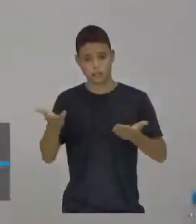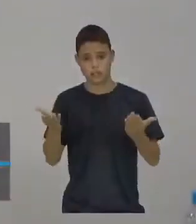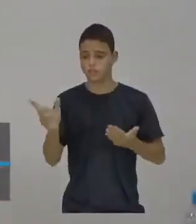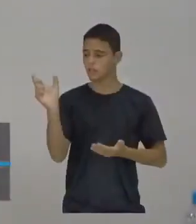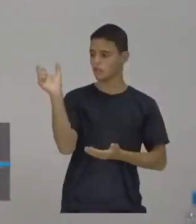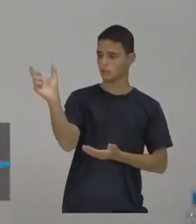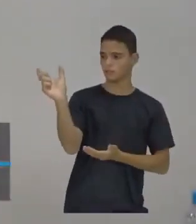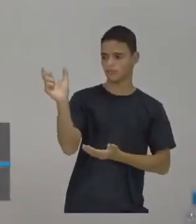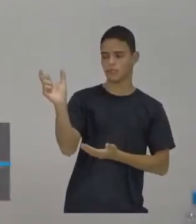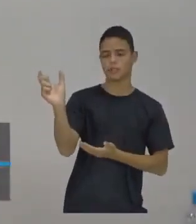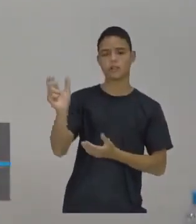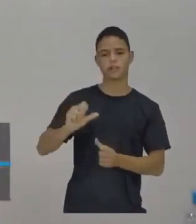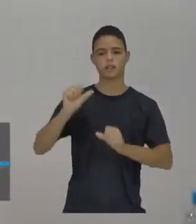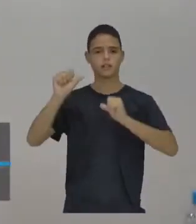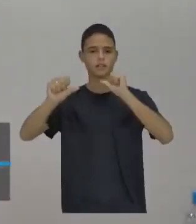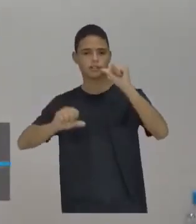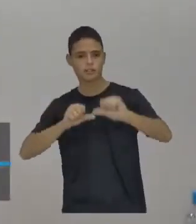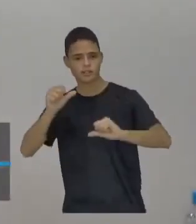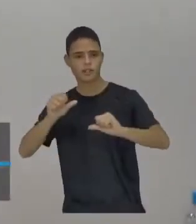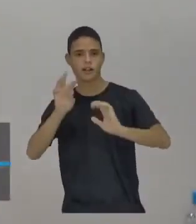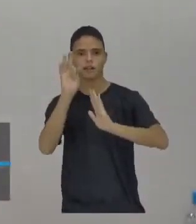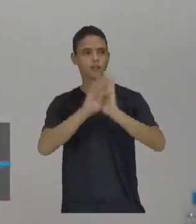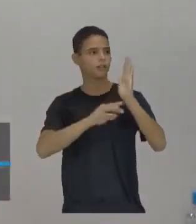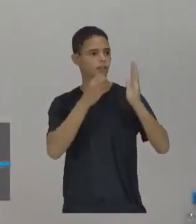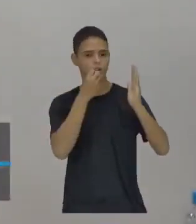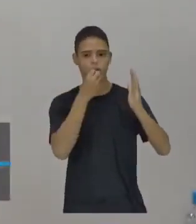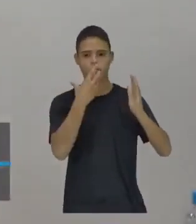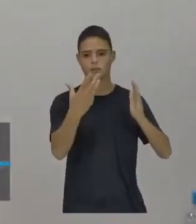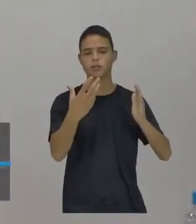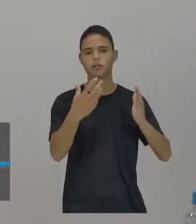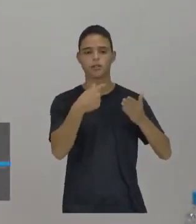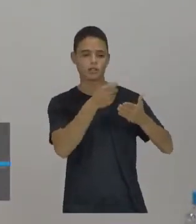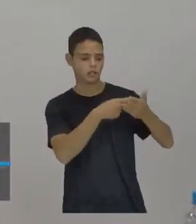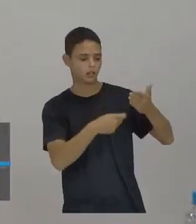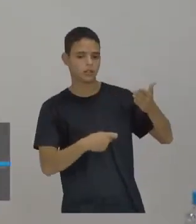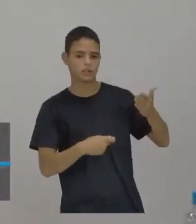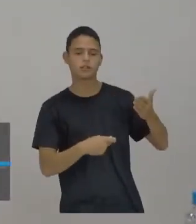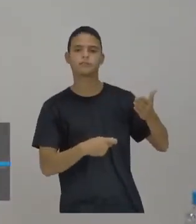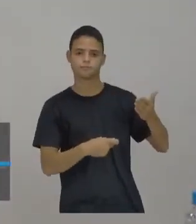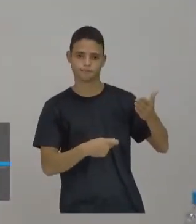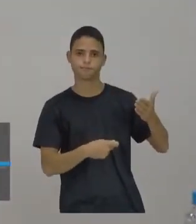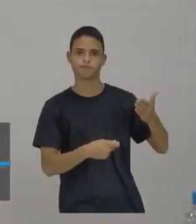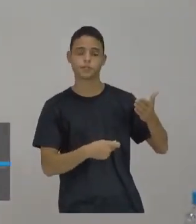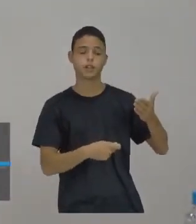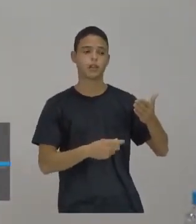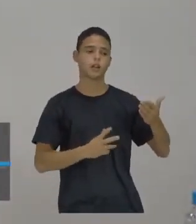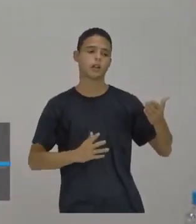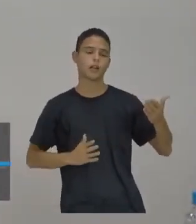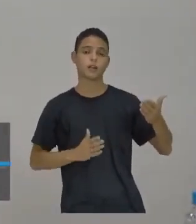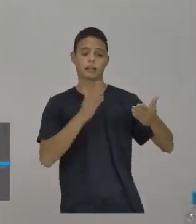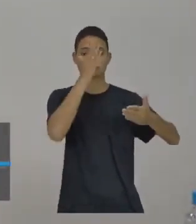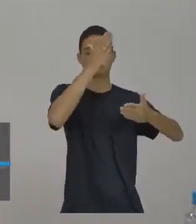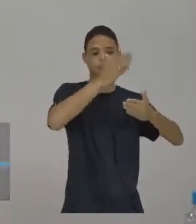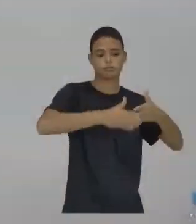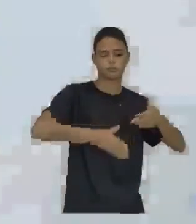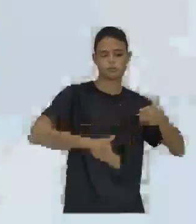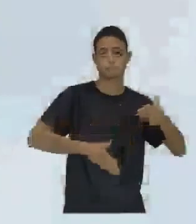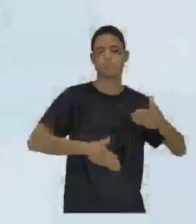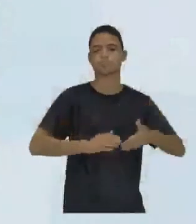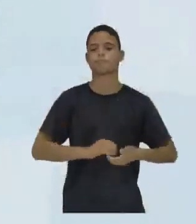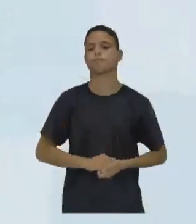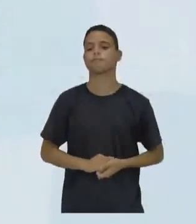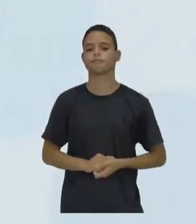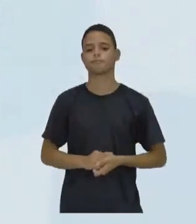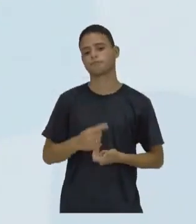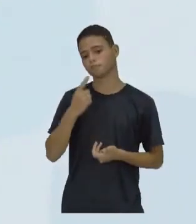deixa o texto maravilhoso. Corta. Drummond falava, escrever é não escrever palavras, é cortar palavras, tá certo? Olha na tela, mas vamos